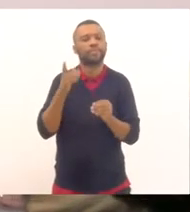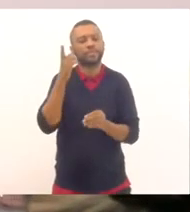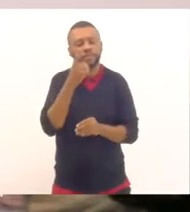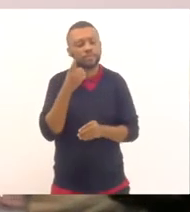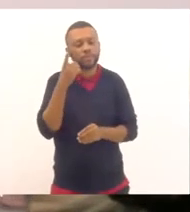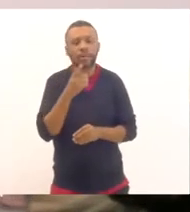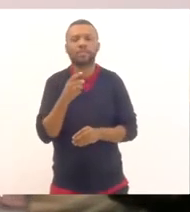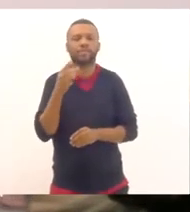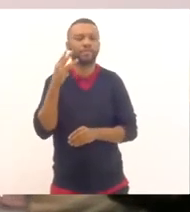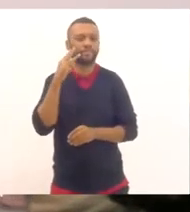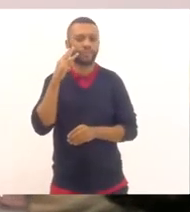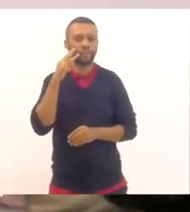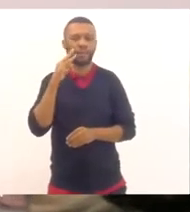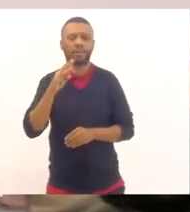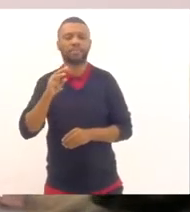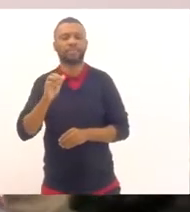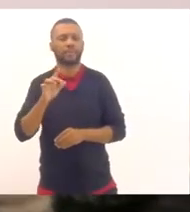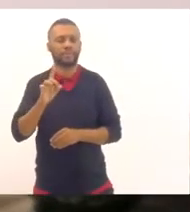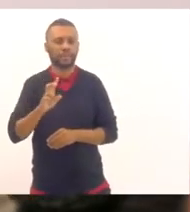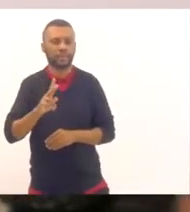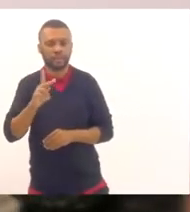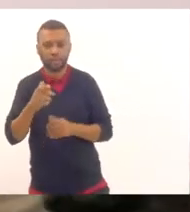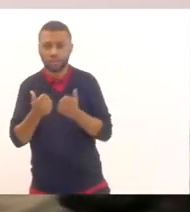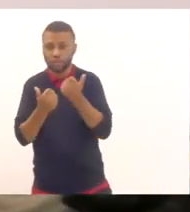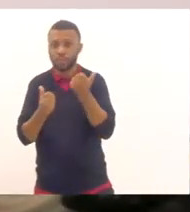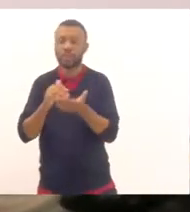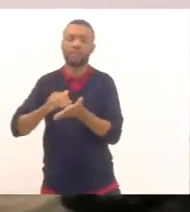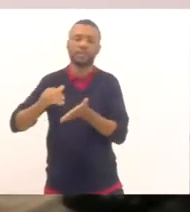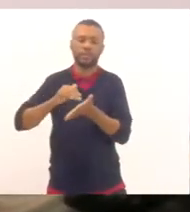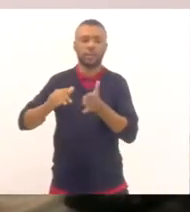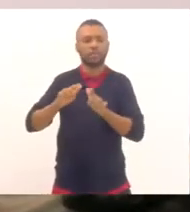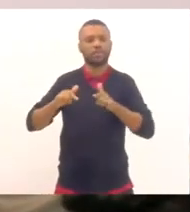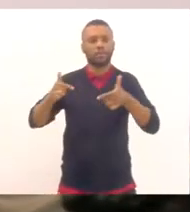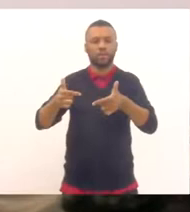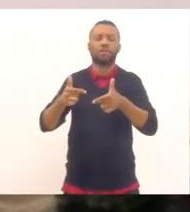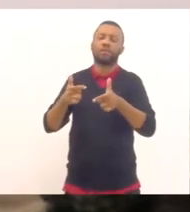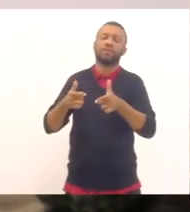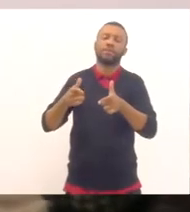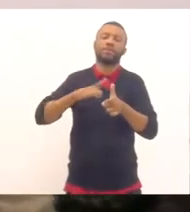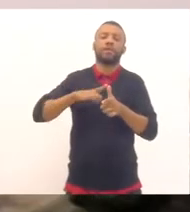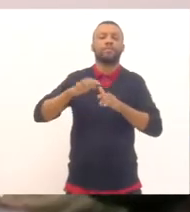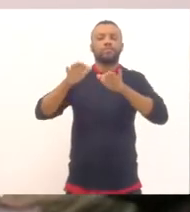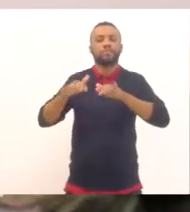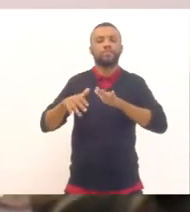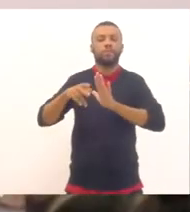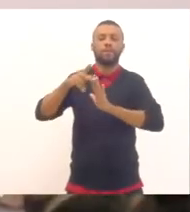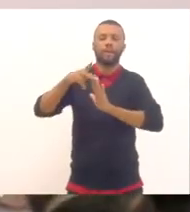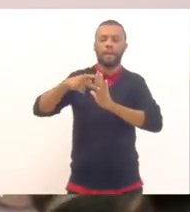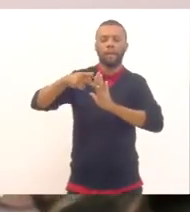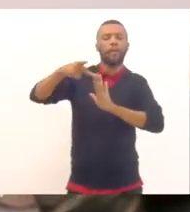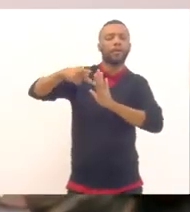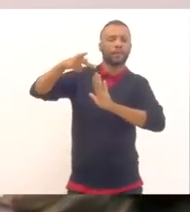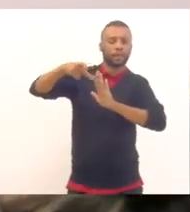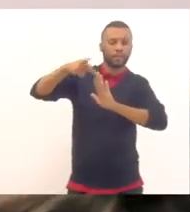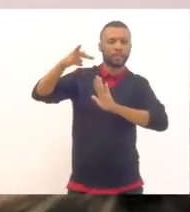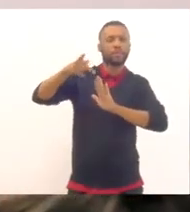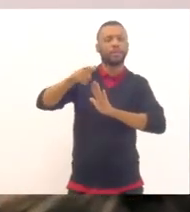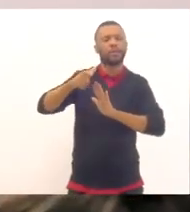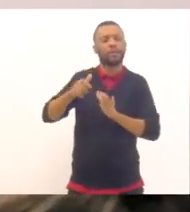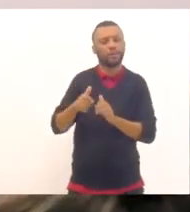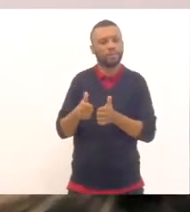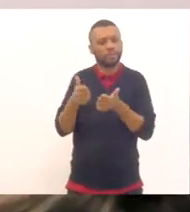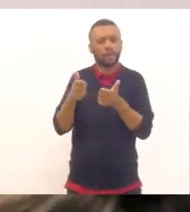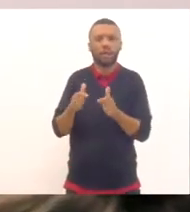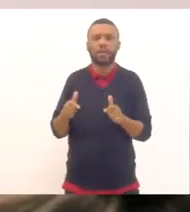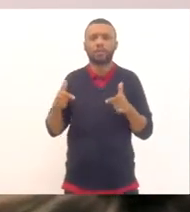deputados waldeck o subsecretário operacional fez efetivamente uma portaria né otimizando